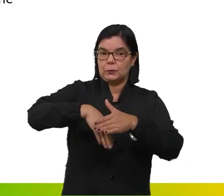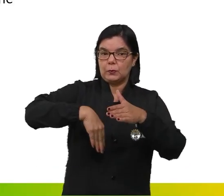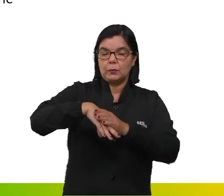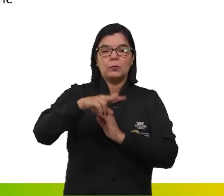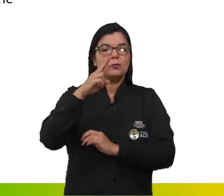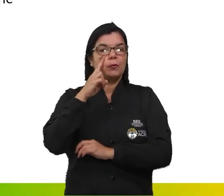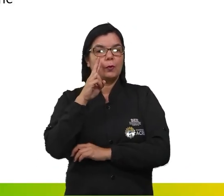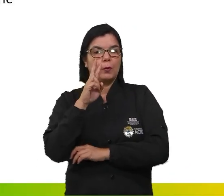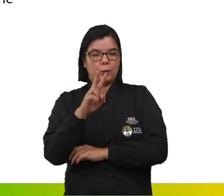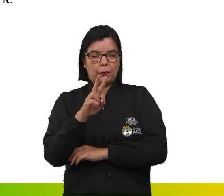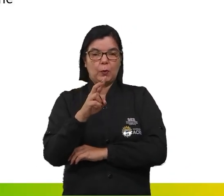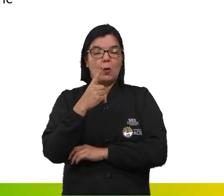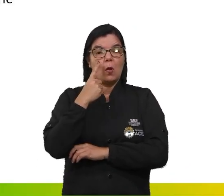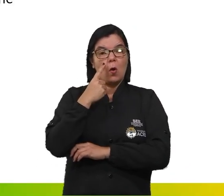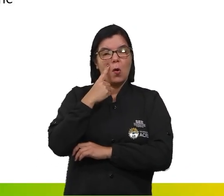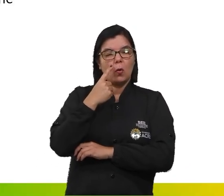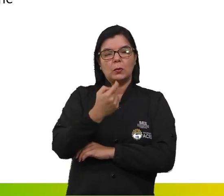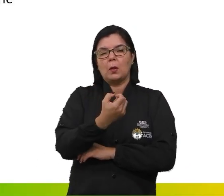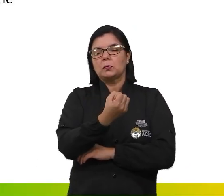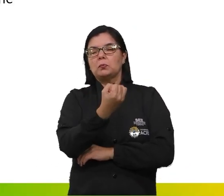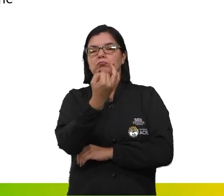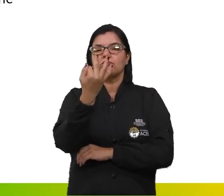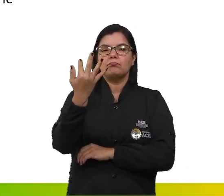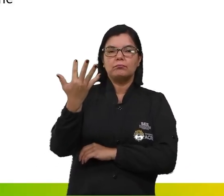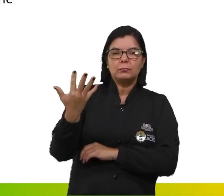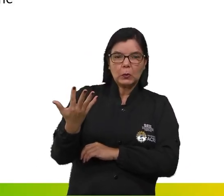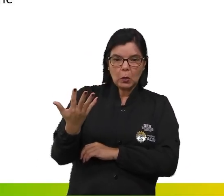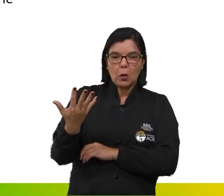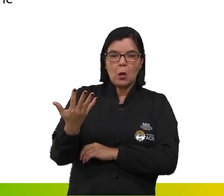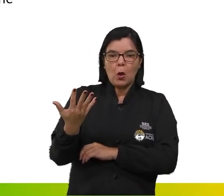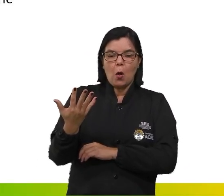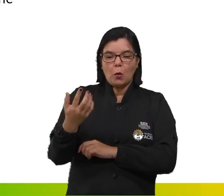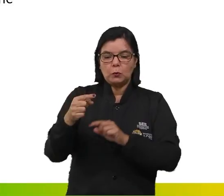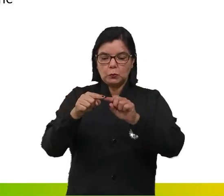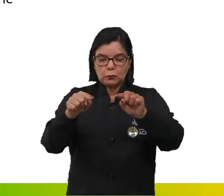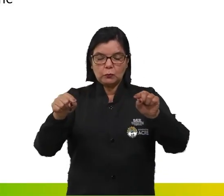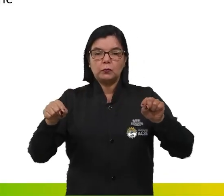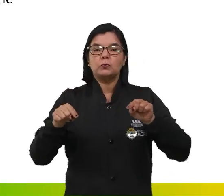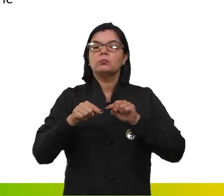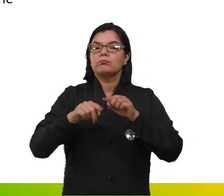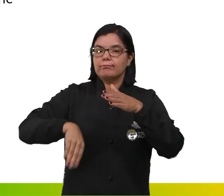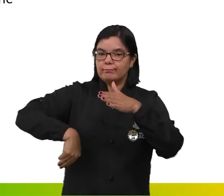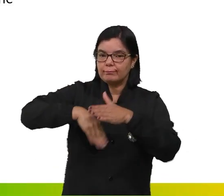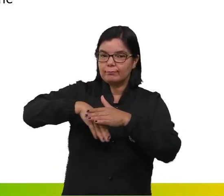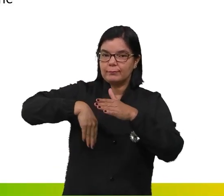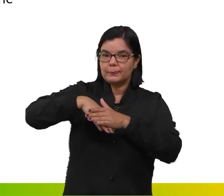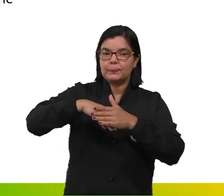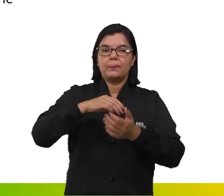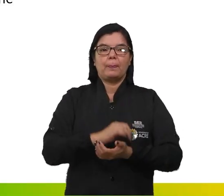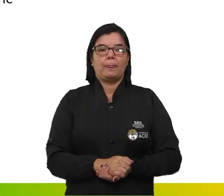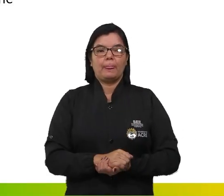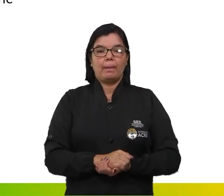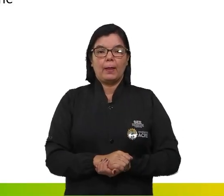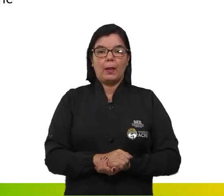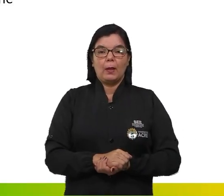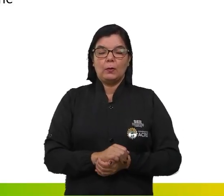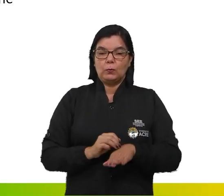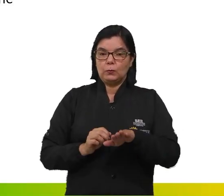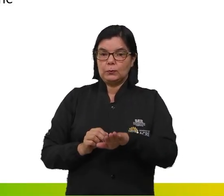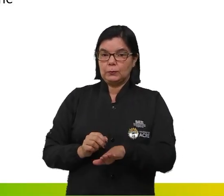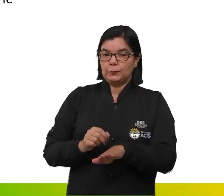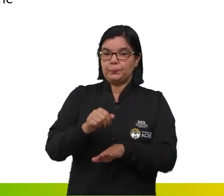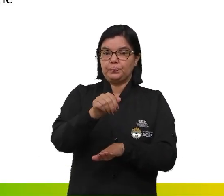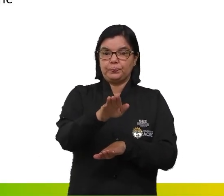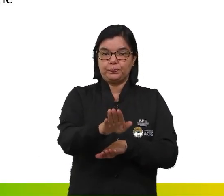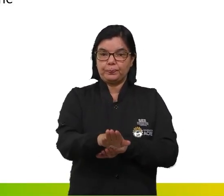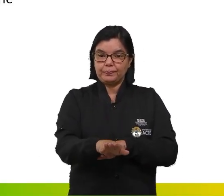falando. Olha, isso aqui dá não sei quantos campos de futebol. Os passos, você já com certeza